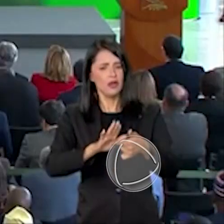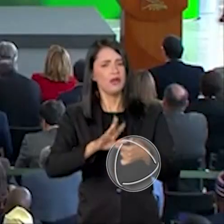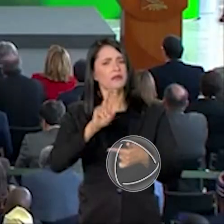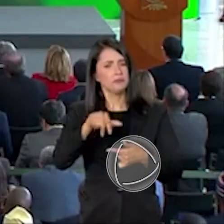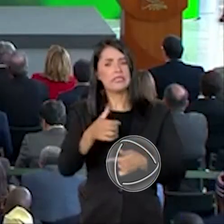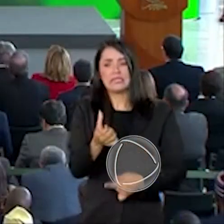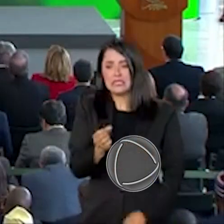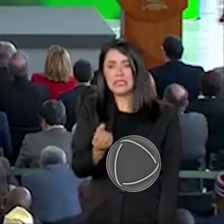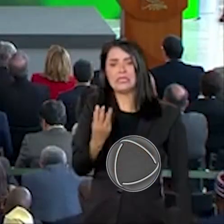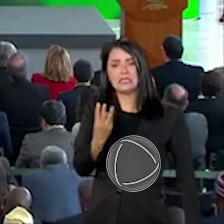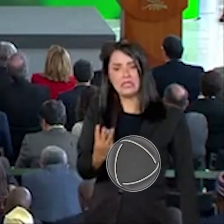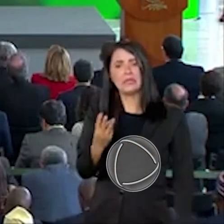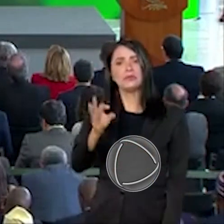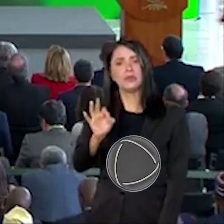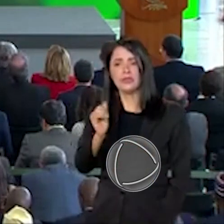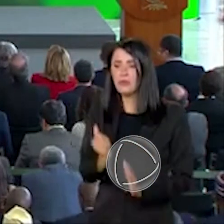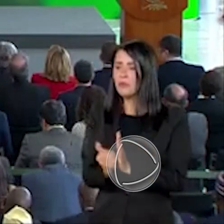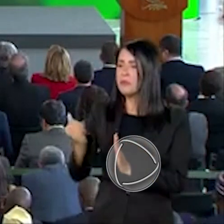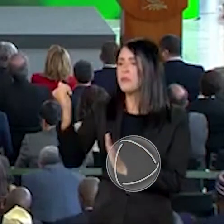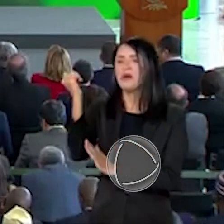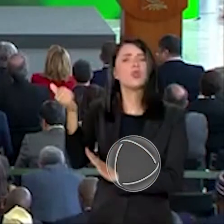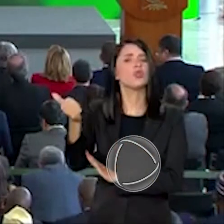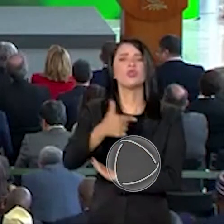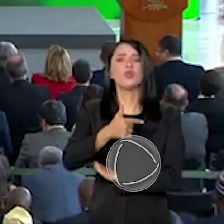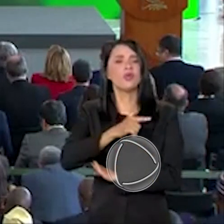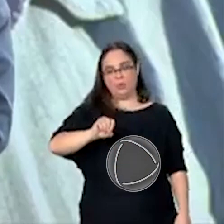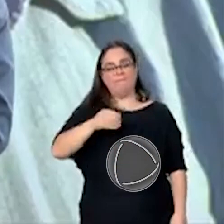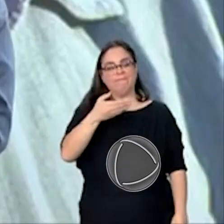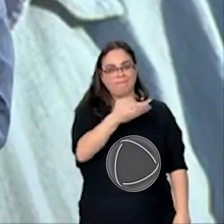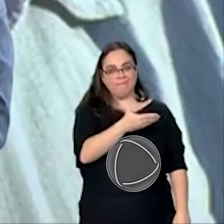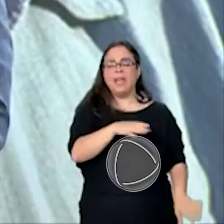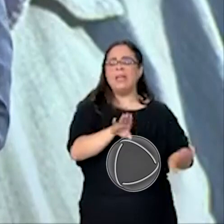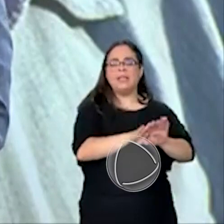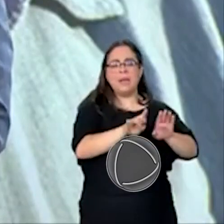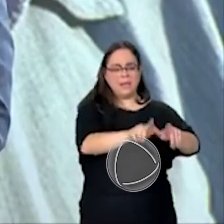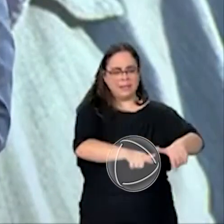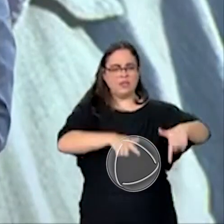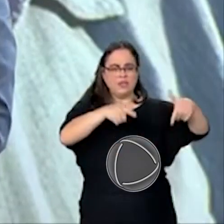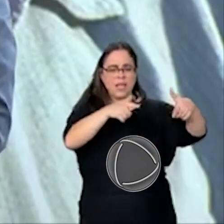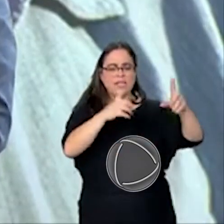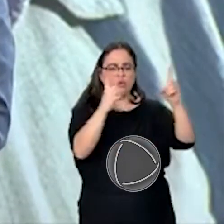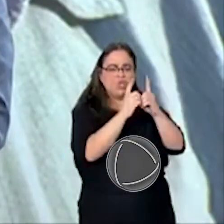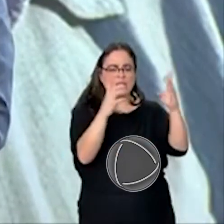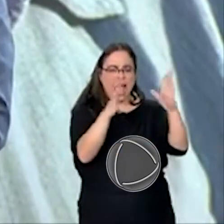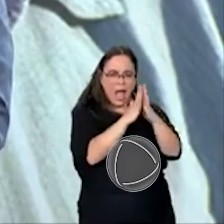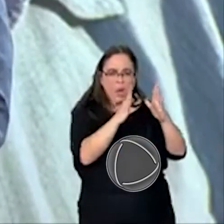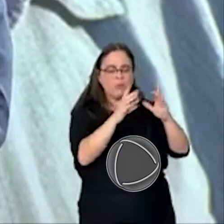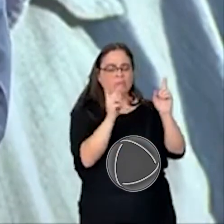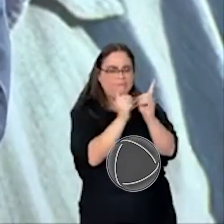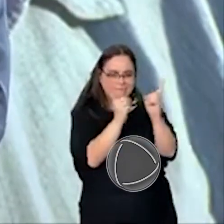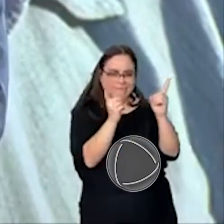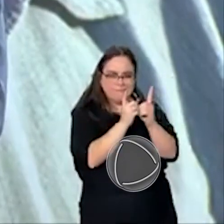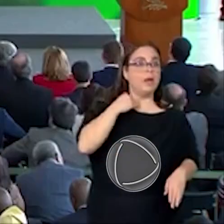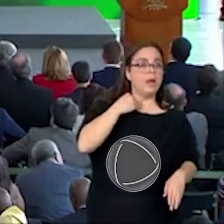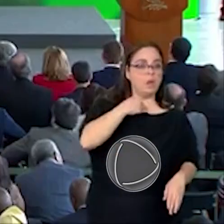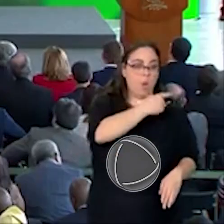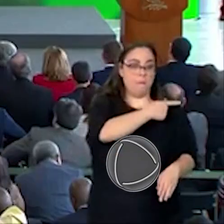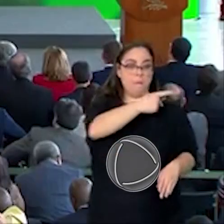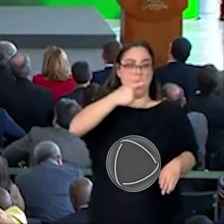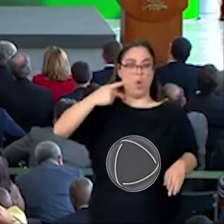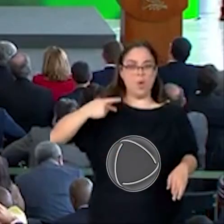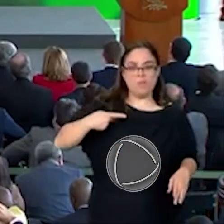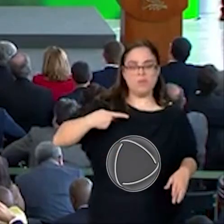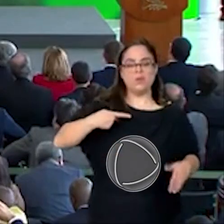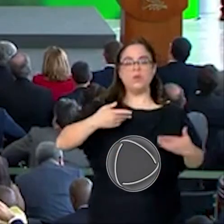ser 63% maior do que tudo que já teve. O governo também lançou o Plano Safra da Agricultura Familiar, com